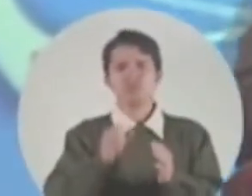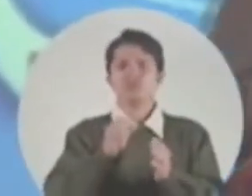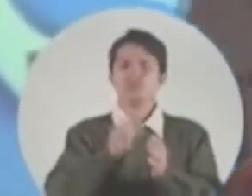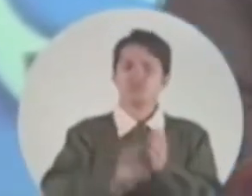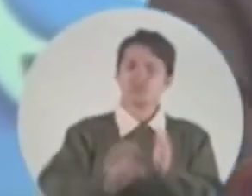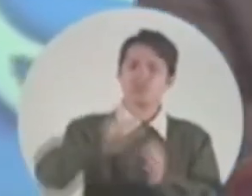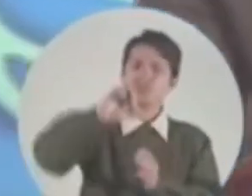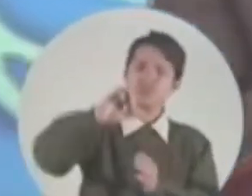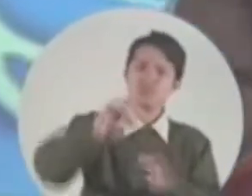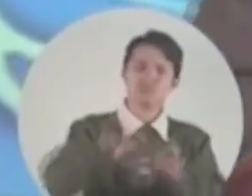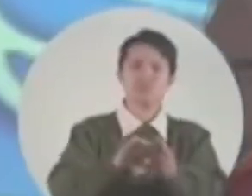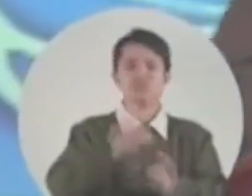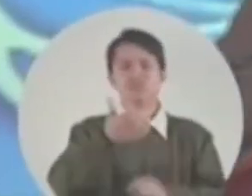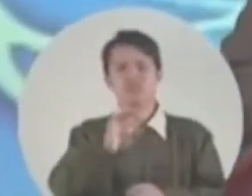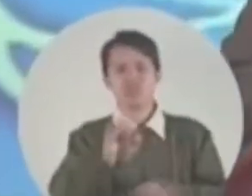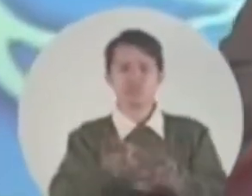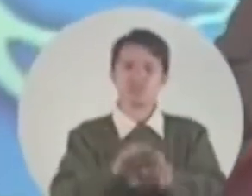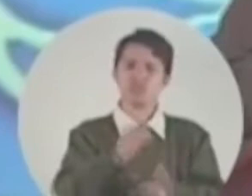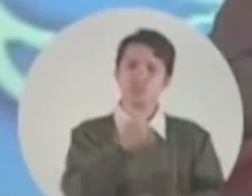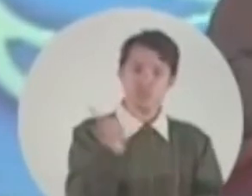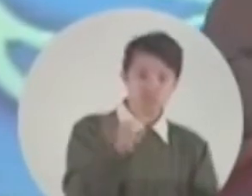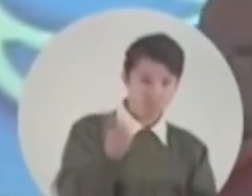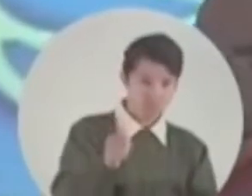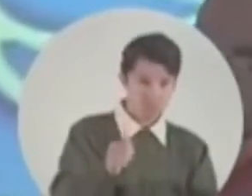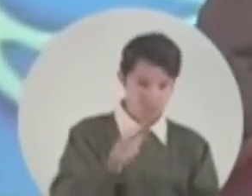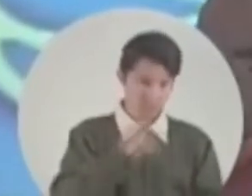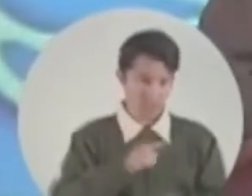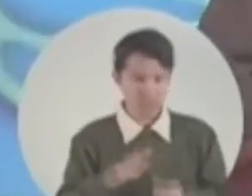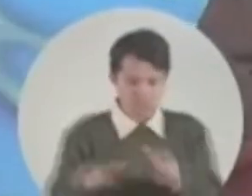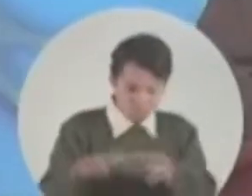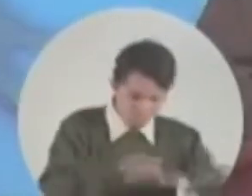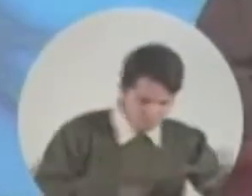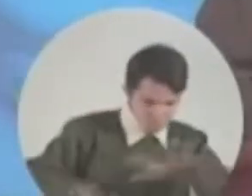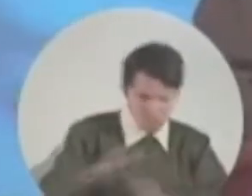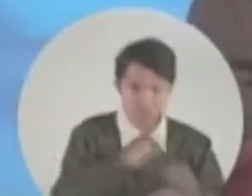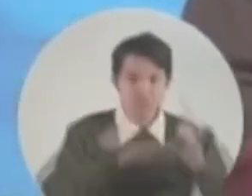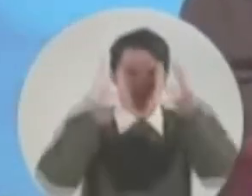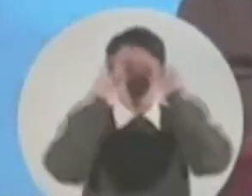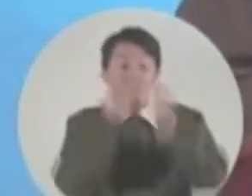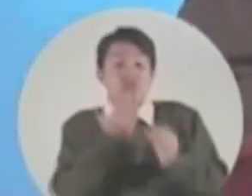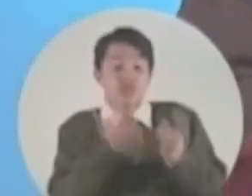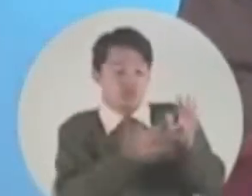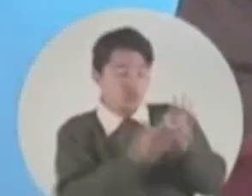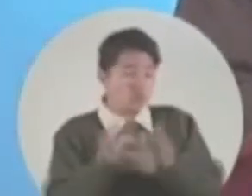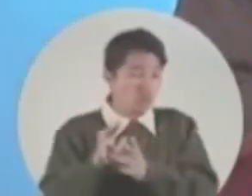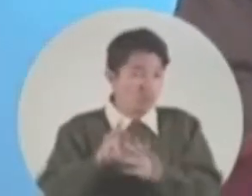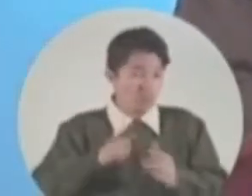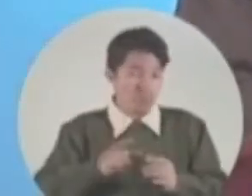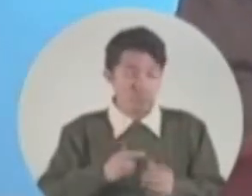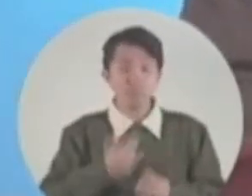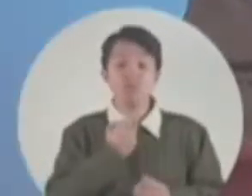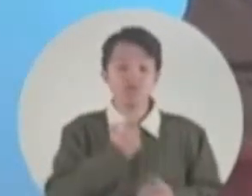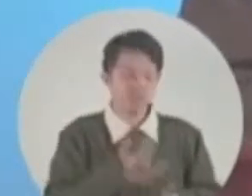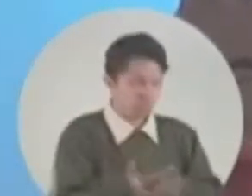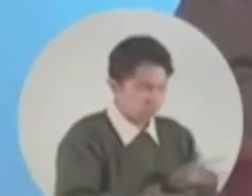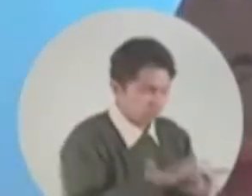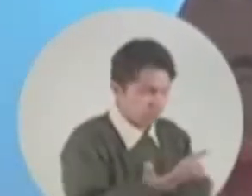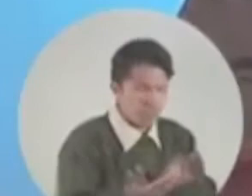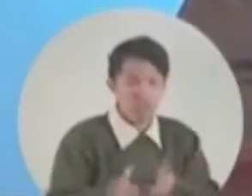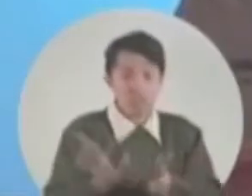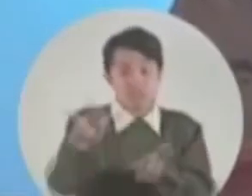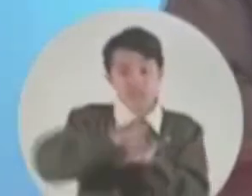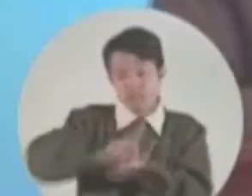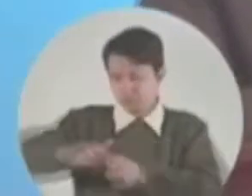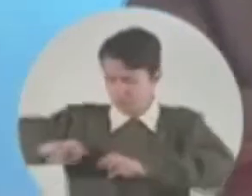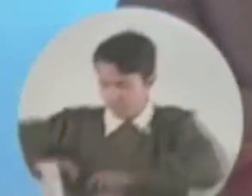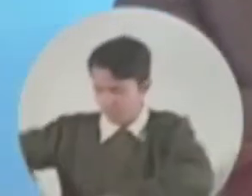2, 9, 10 e 11, diz assim: ali prepararam um jantar para Jesus, Marta servia, enquanto Lázaro estava à mesa com ele. Verso